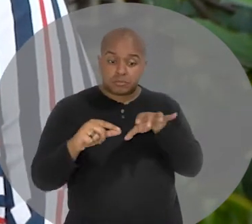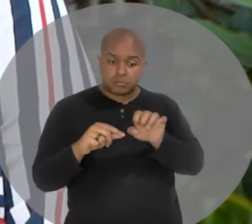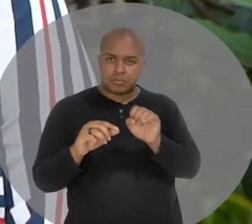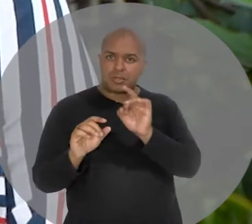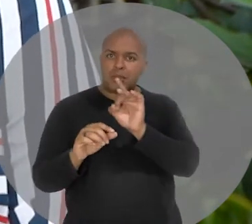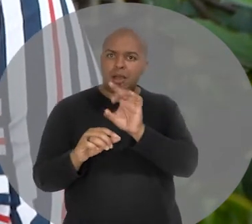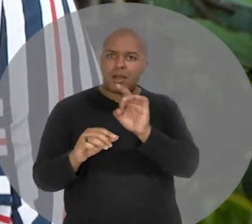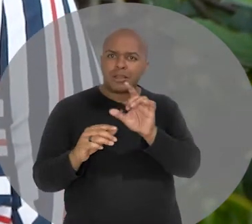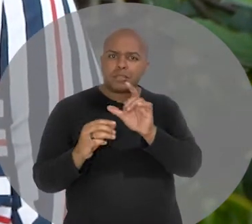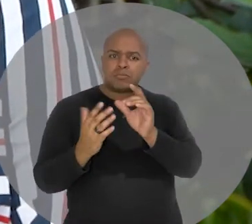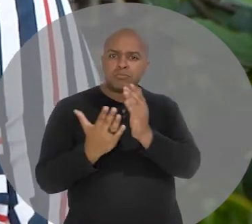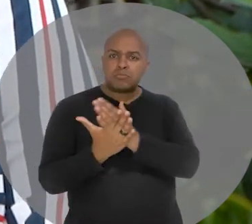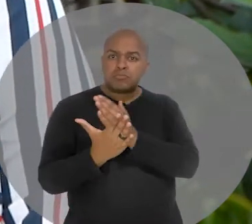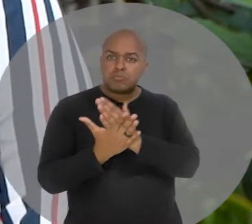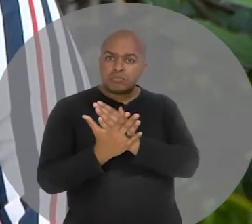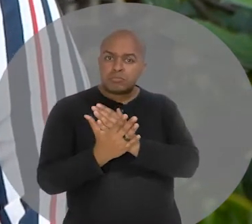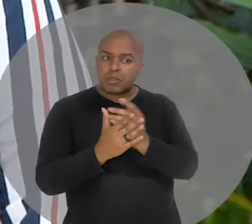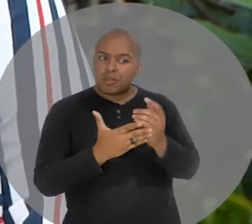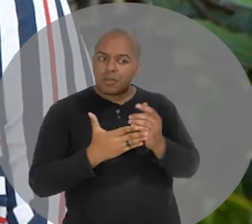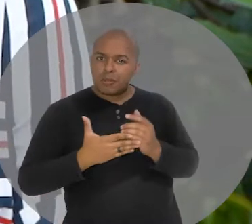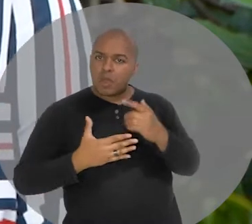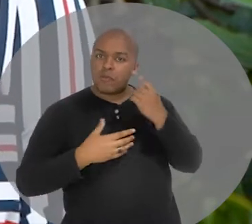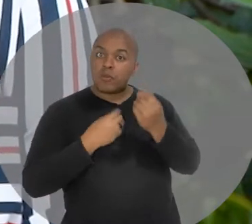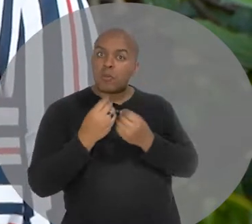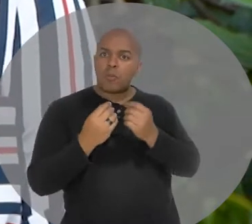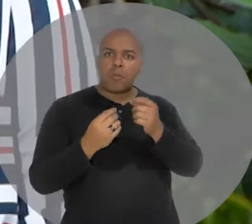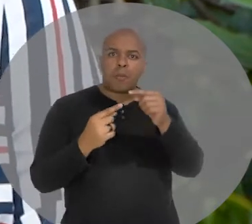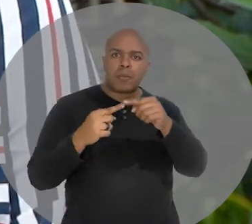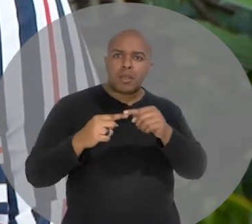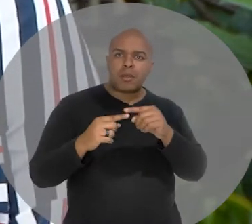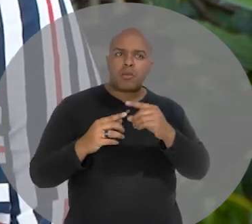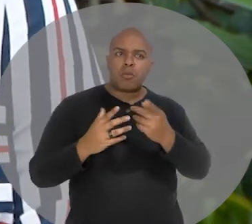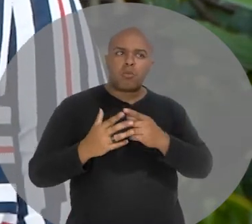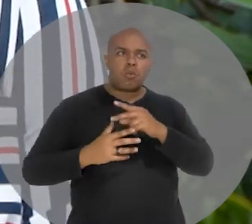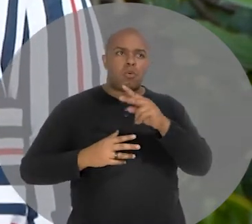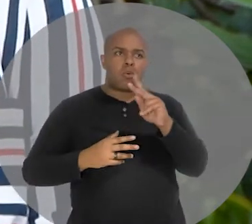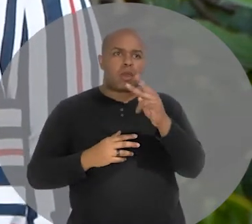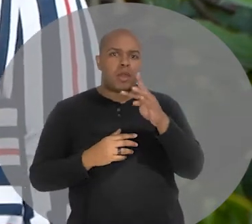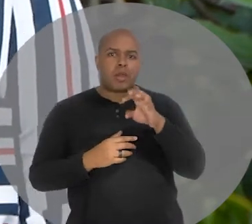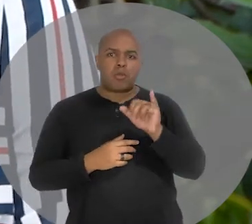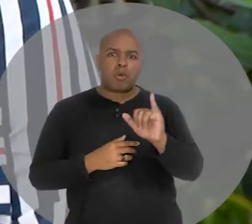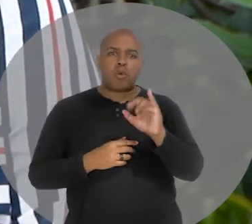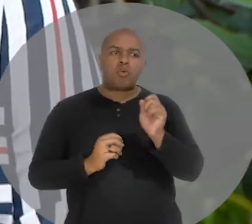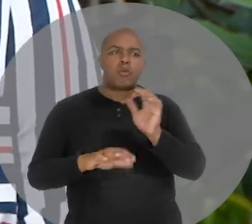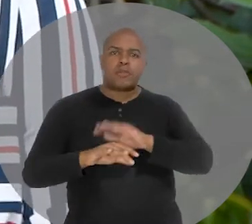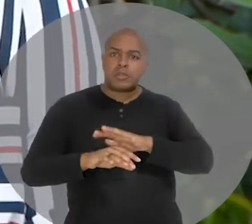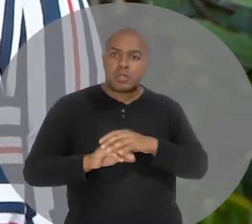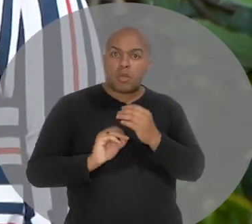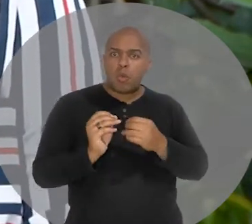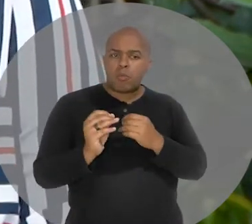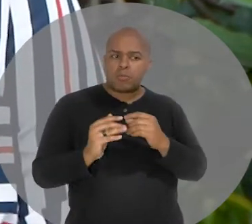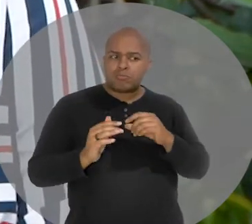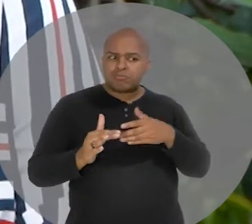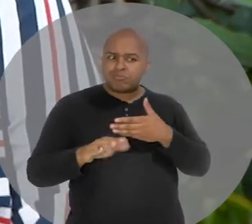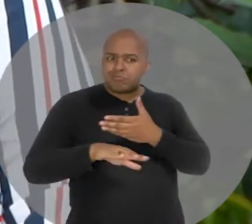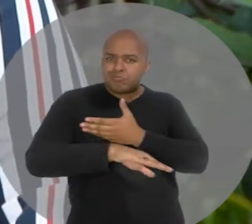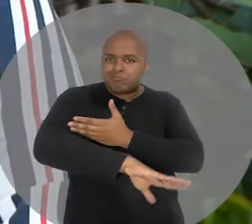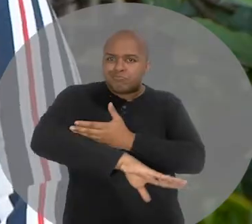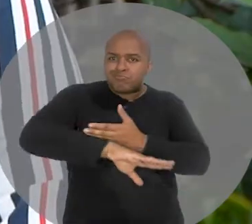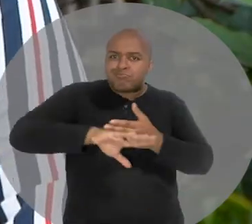dos livros e via como é que era a questão do herói, qual era a ação dele, como ele se portava diante